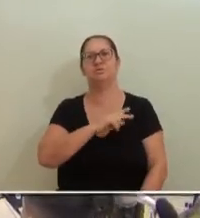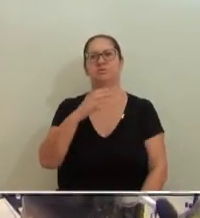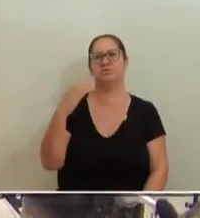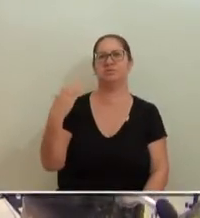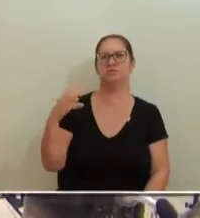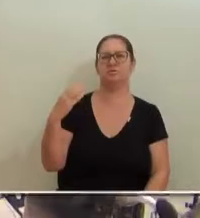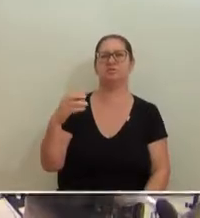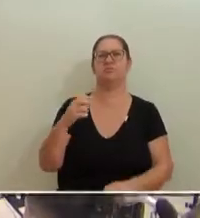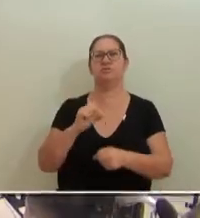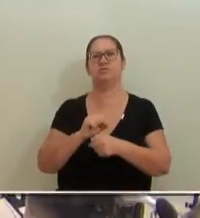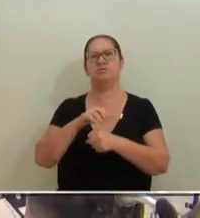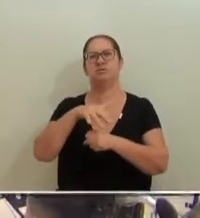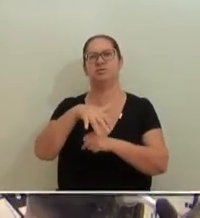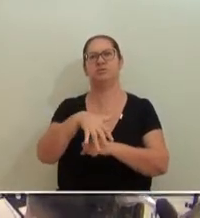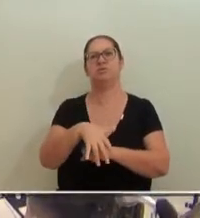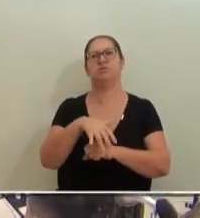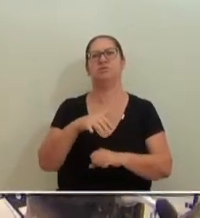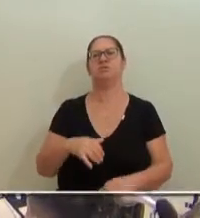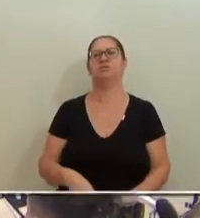Iguaçu.